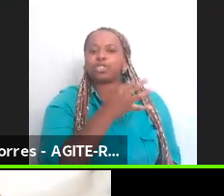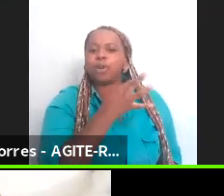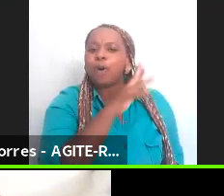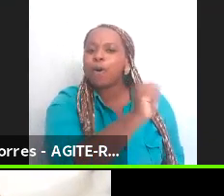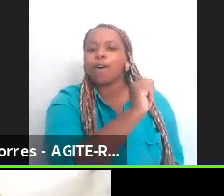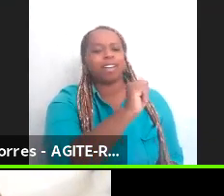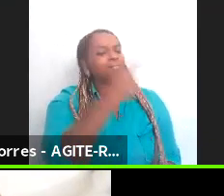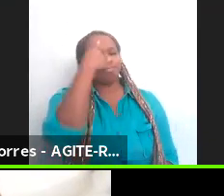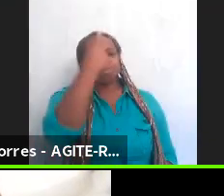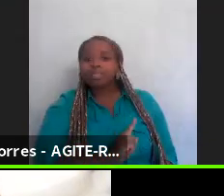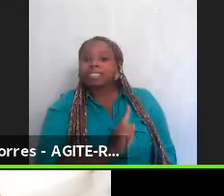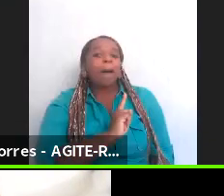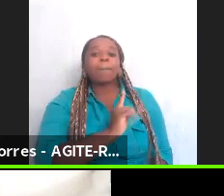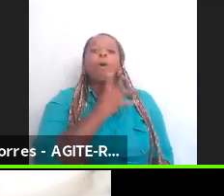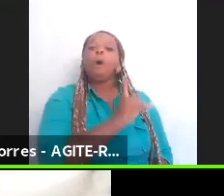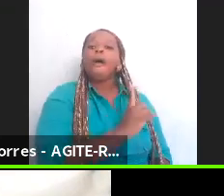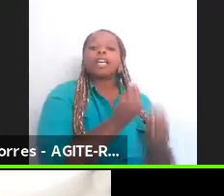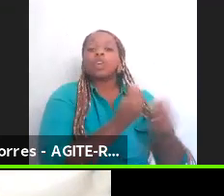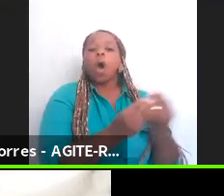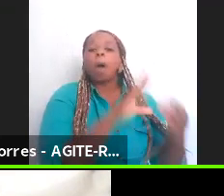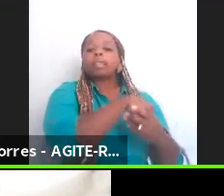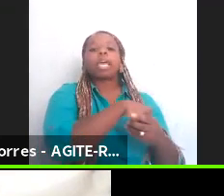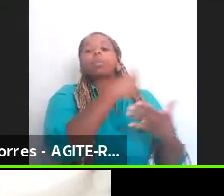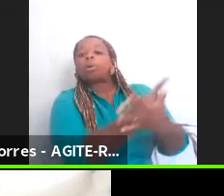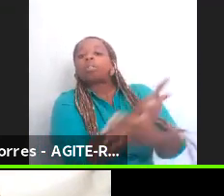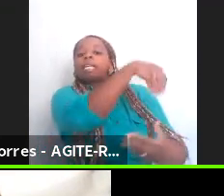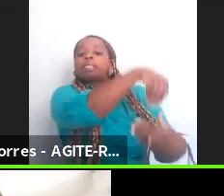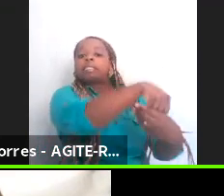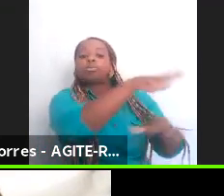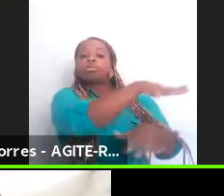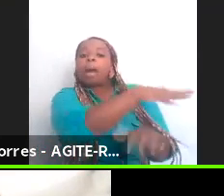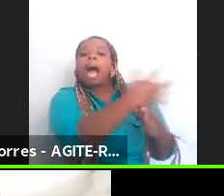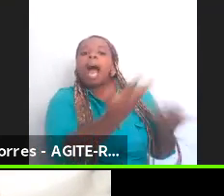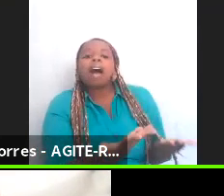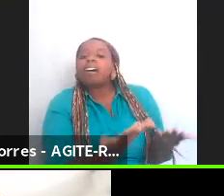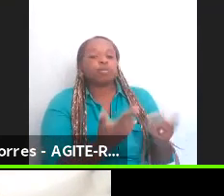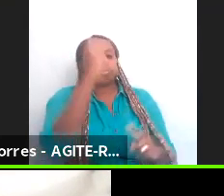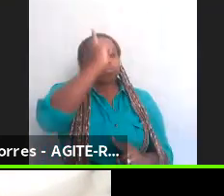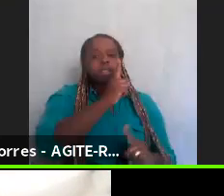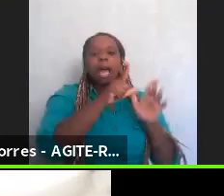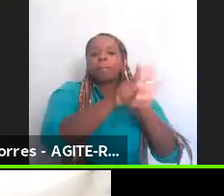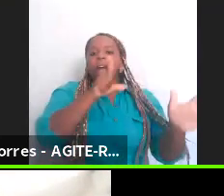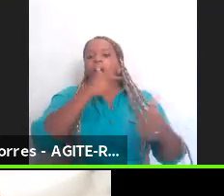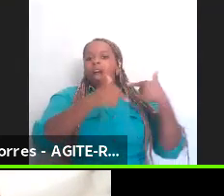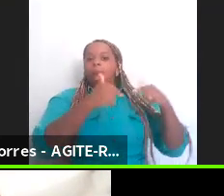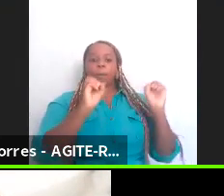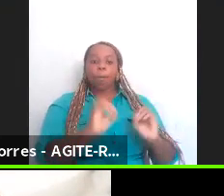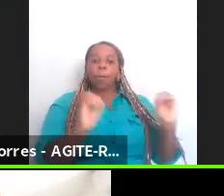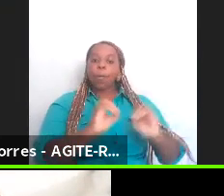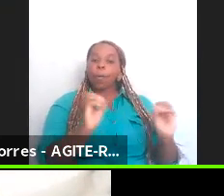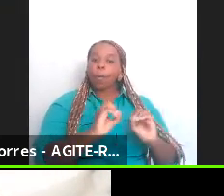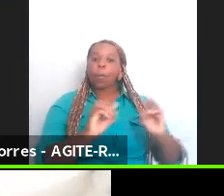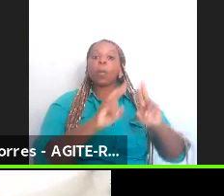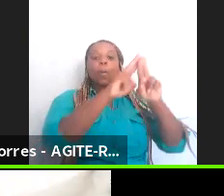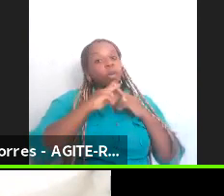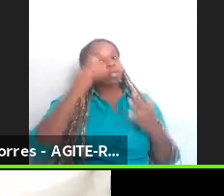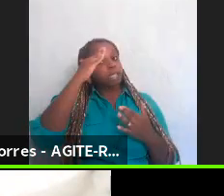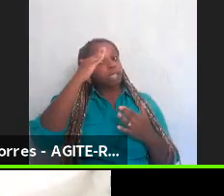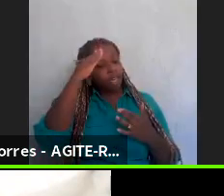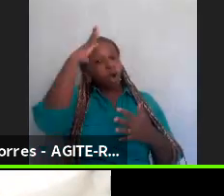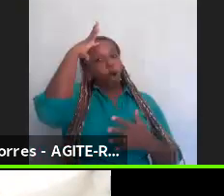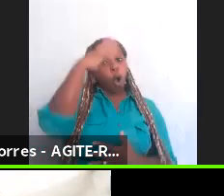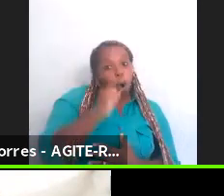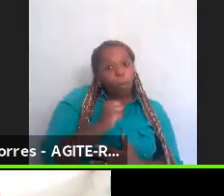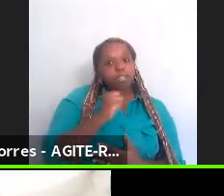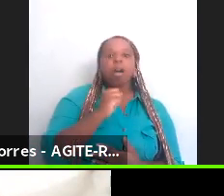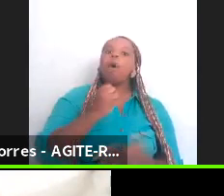sem conhecer minimamente o catálogo da editora, sem fazer nenhum trabalho prévio. Então, assim, entender, de repente, né, hoje em dia tem